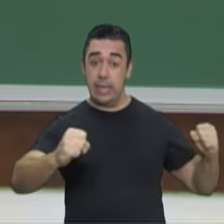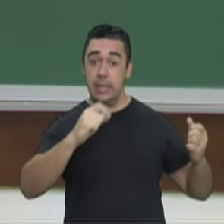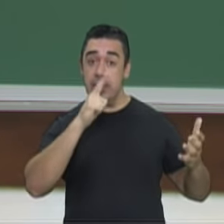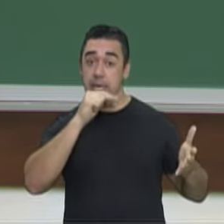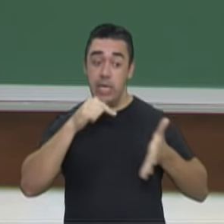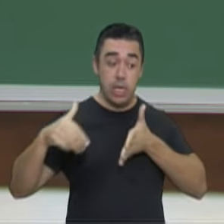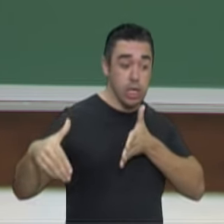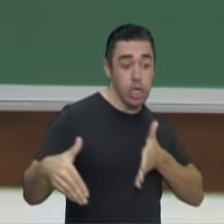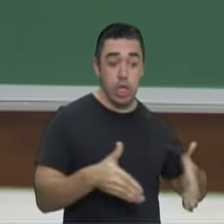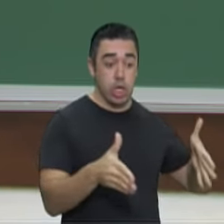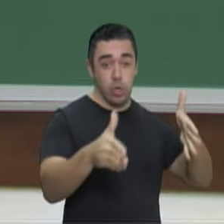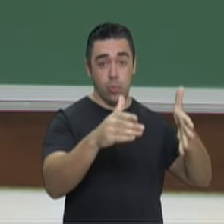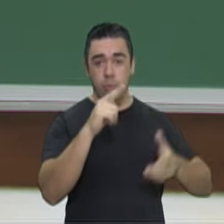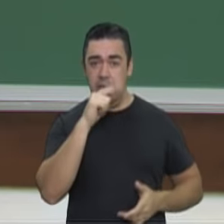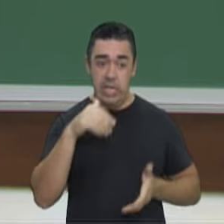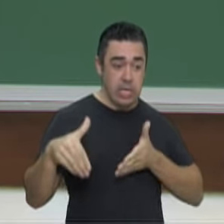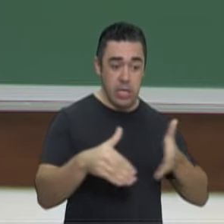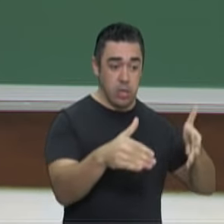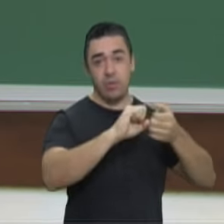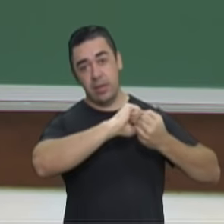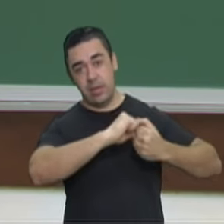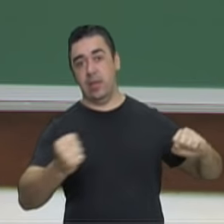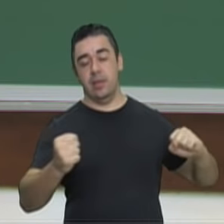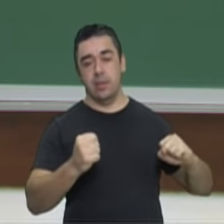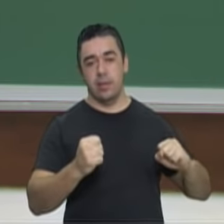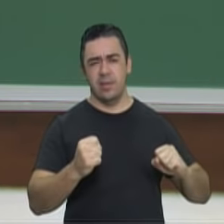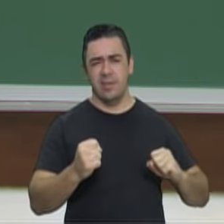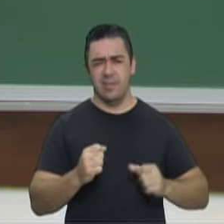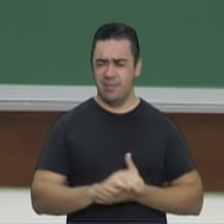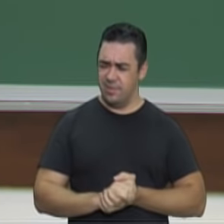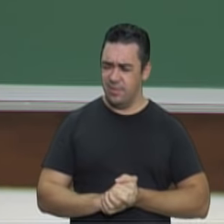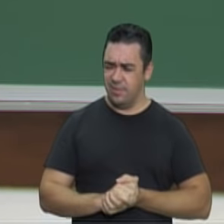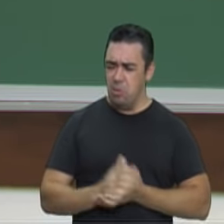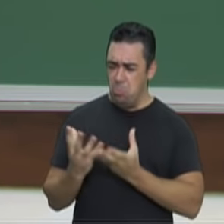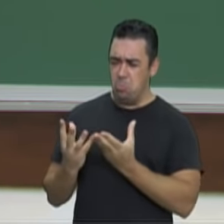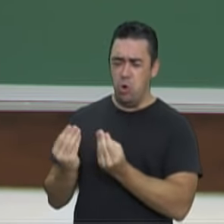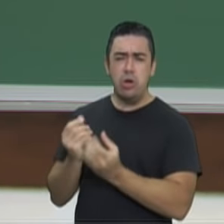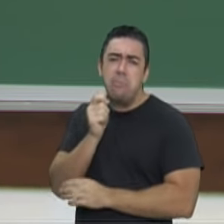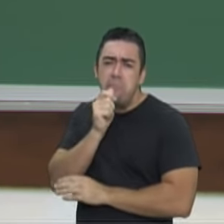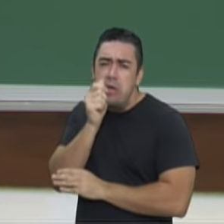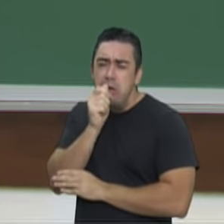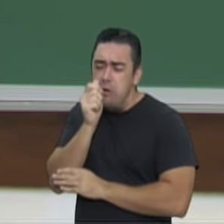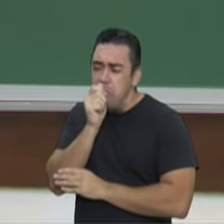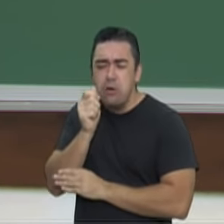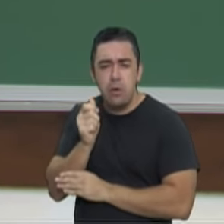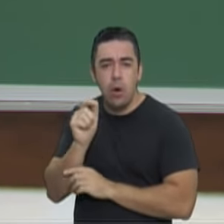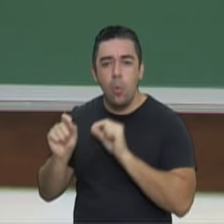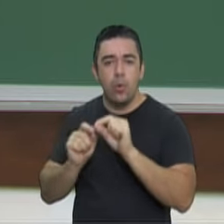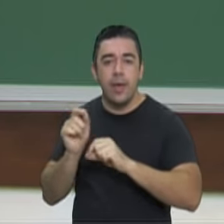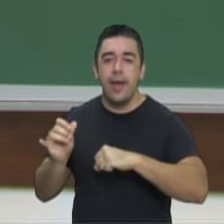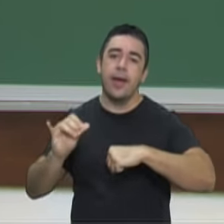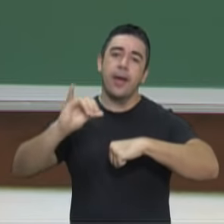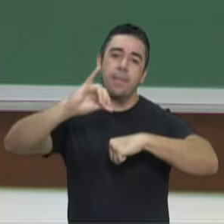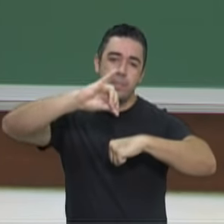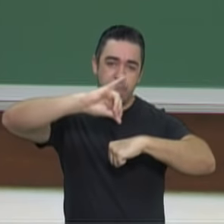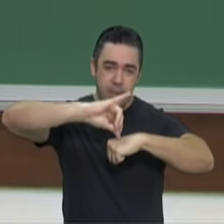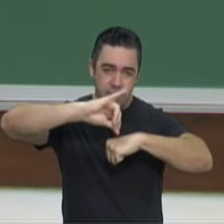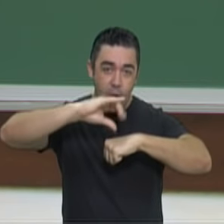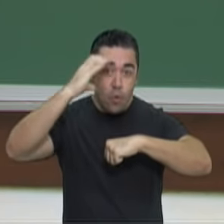rio, tá? Muito pinhão é uma palavra que está associada ao nome da capital do estado do